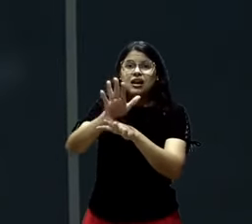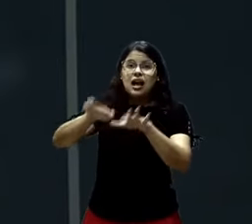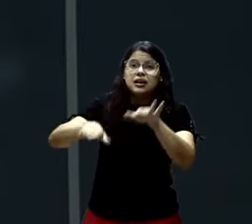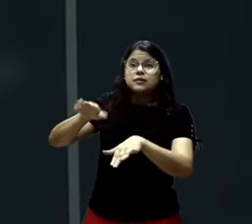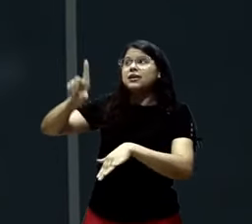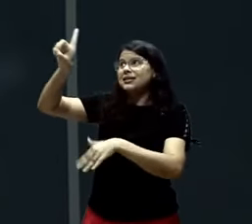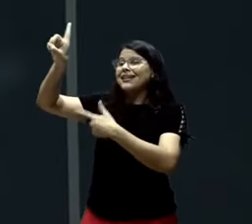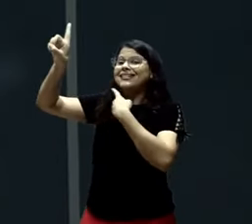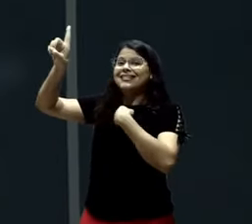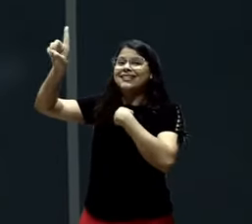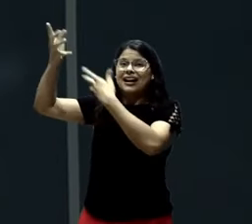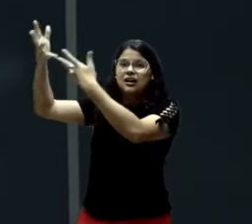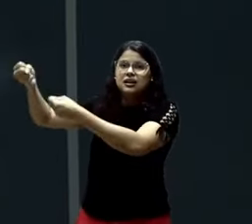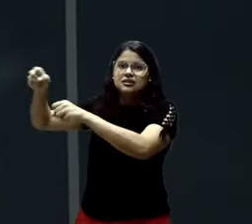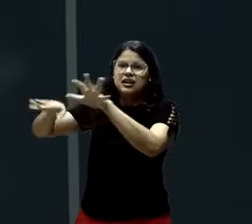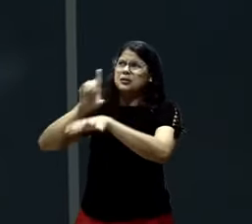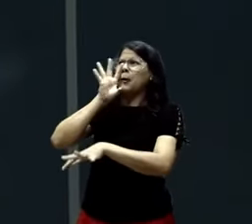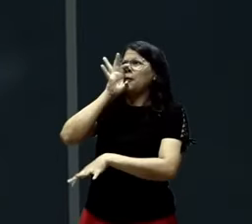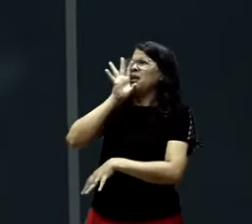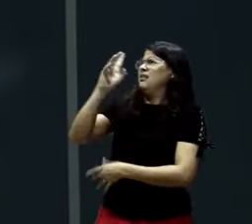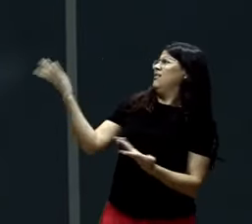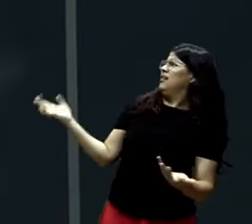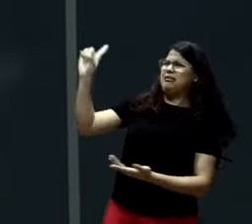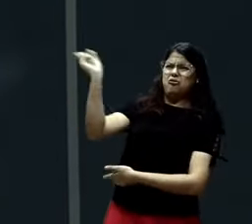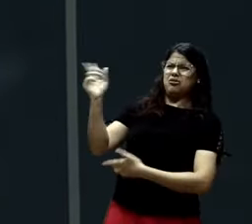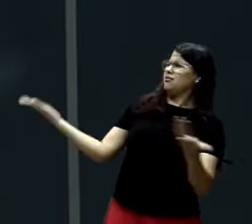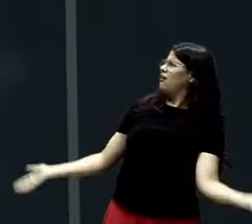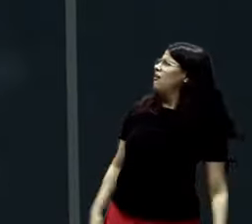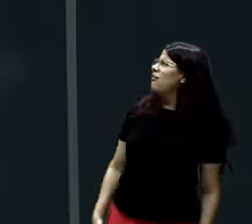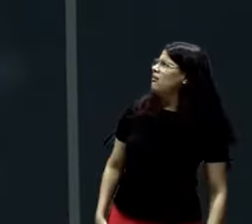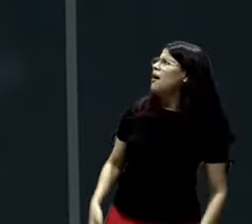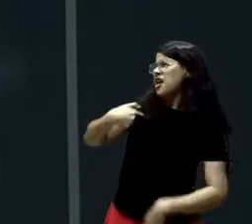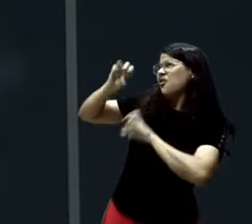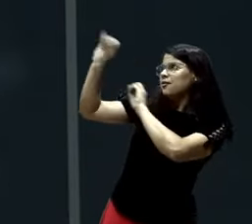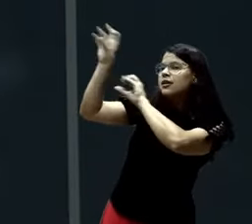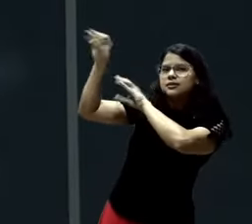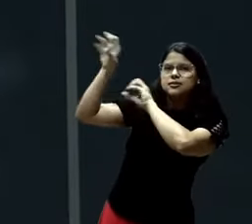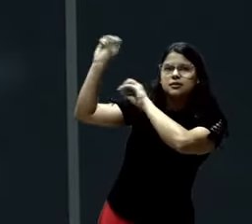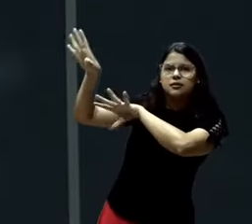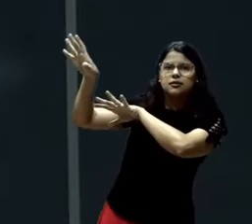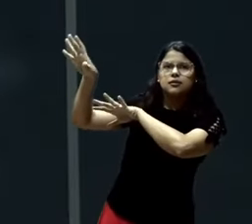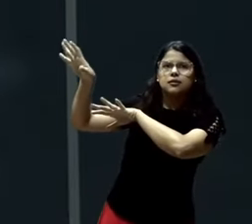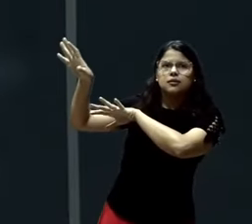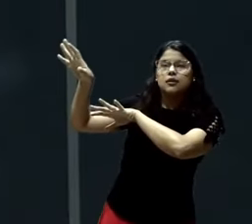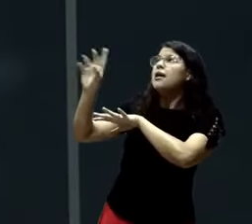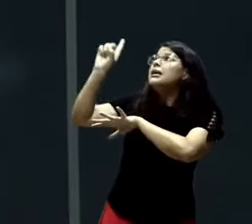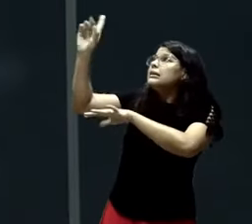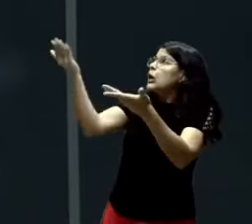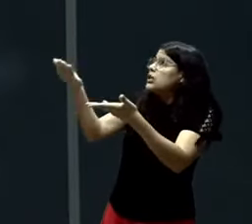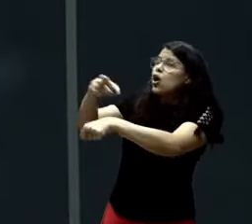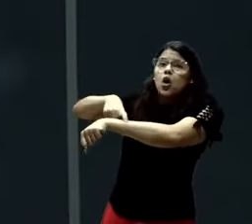Tem dia que eu digo para Deus assim: assim não, Deus. Deixa eu te ensinar. Deus, agora